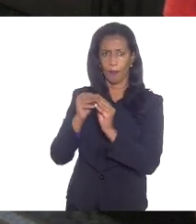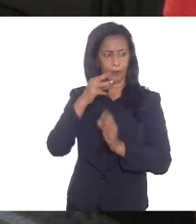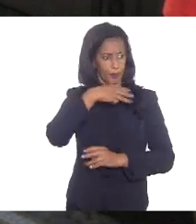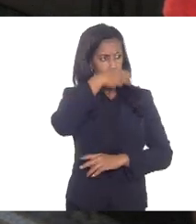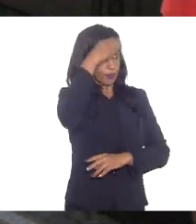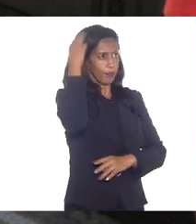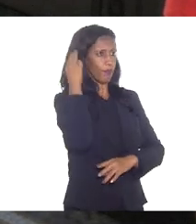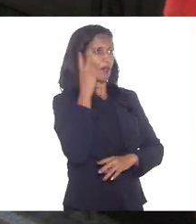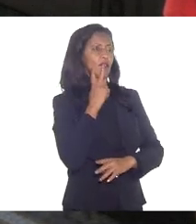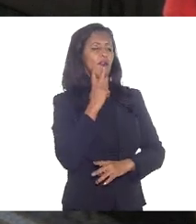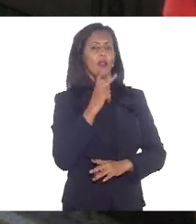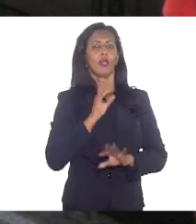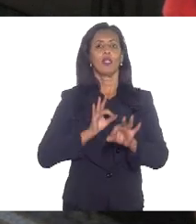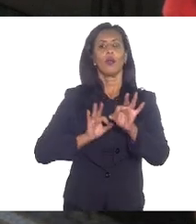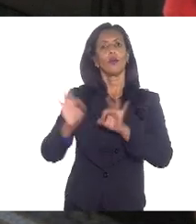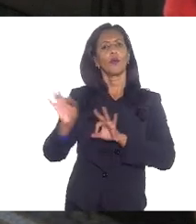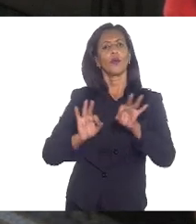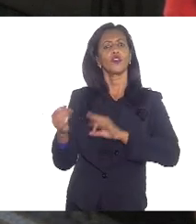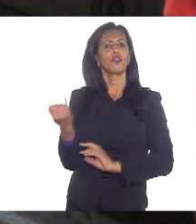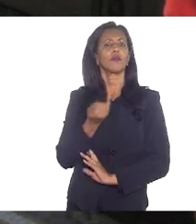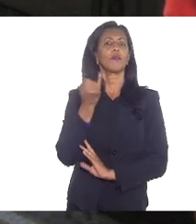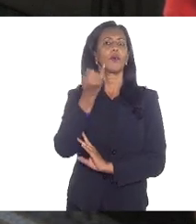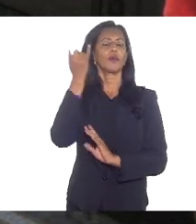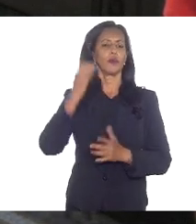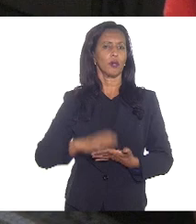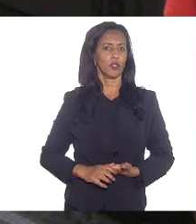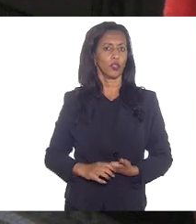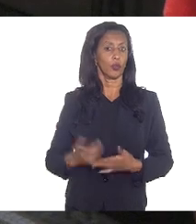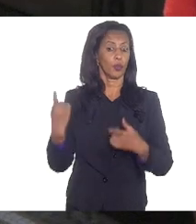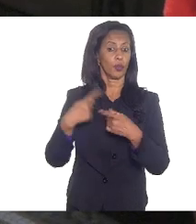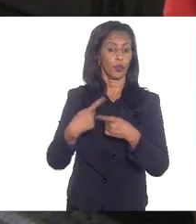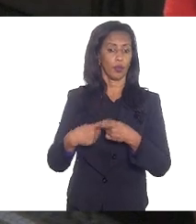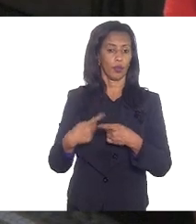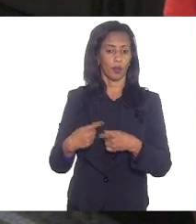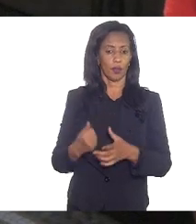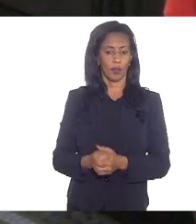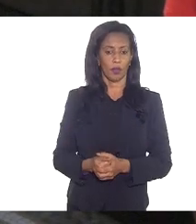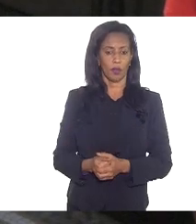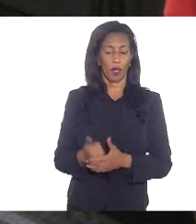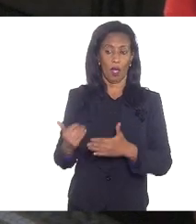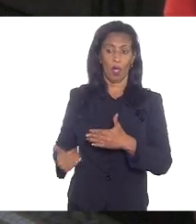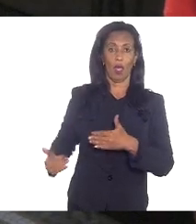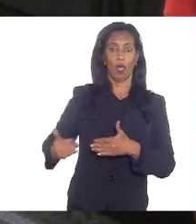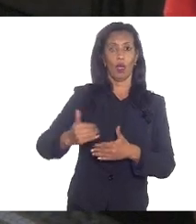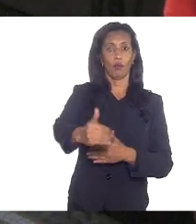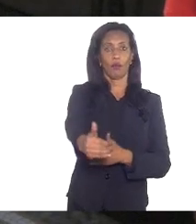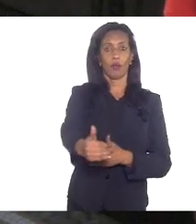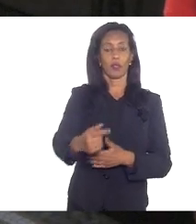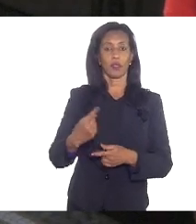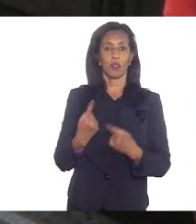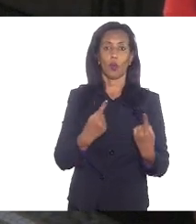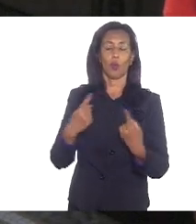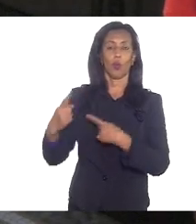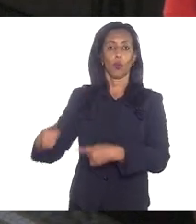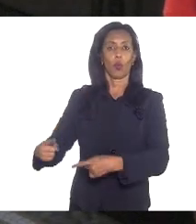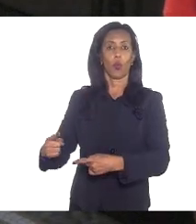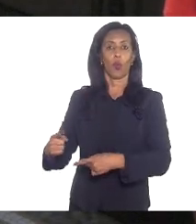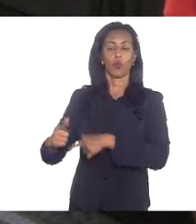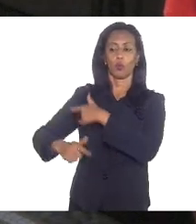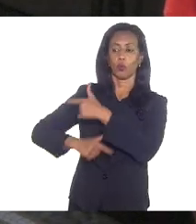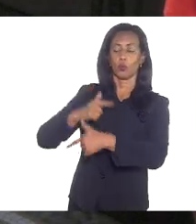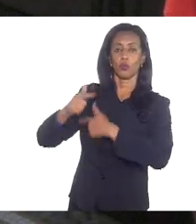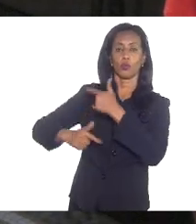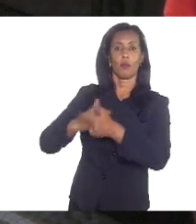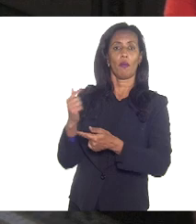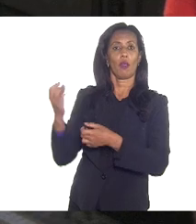Pacheco, dizer que isso é um projeto muito importante, porque avança contra a precarização do trabalho docente na